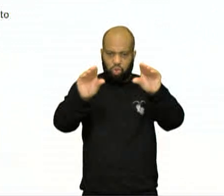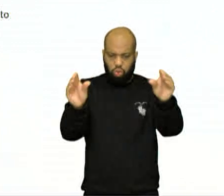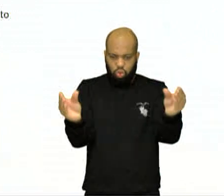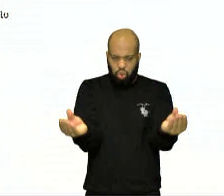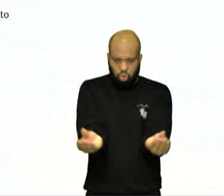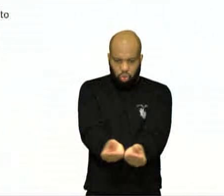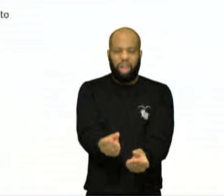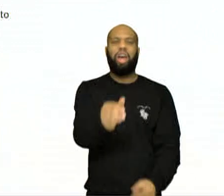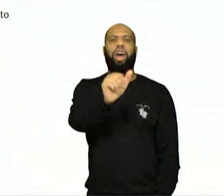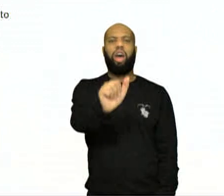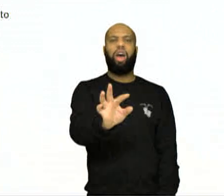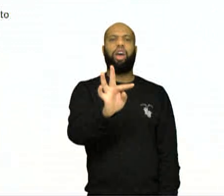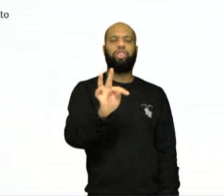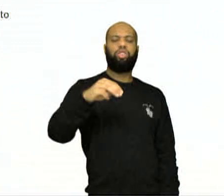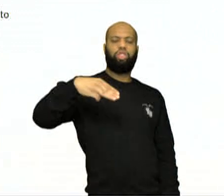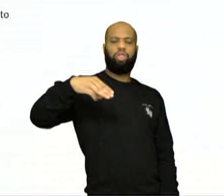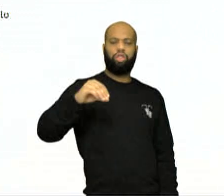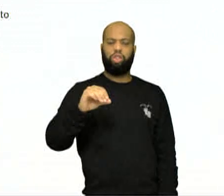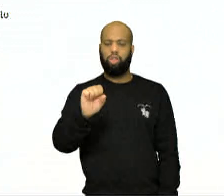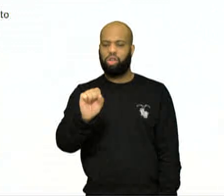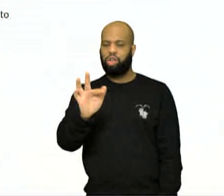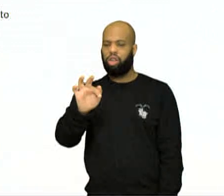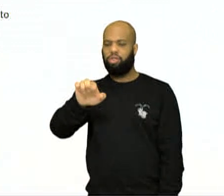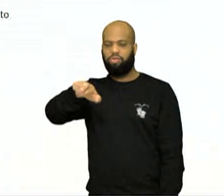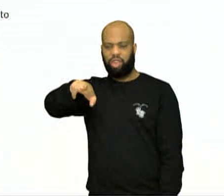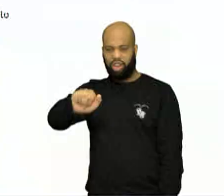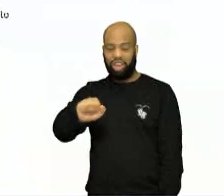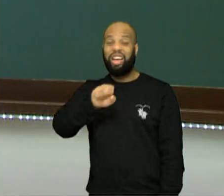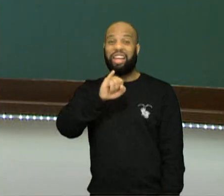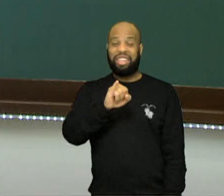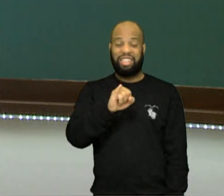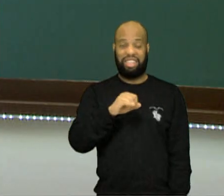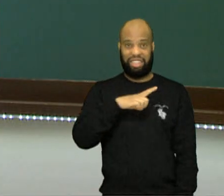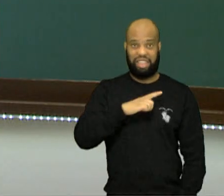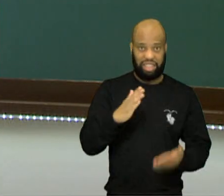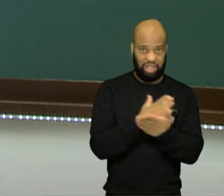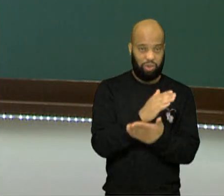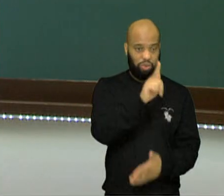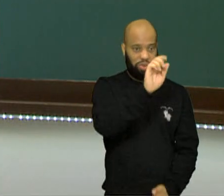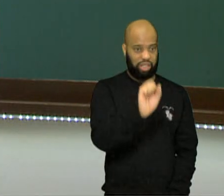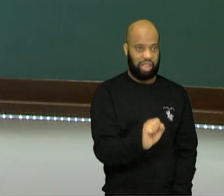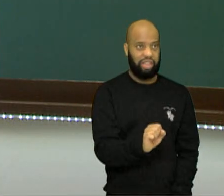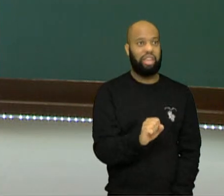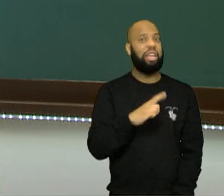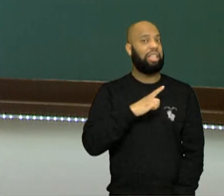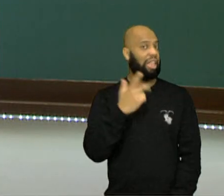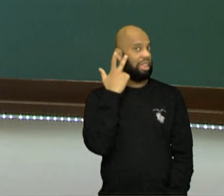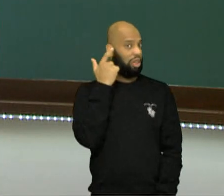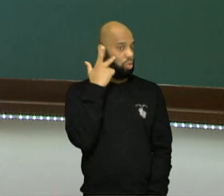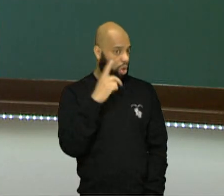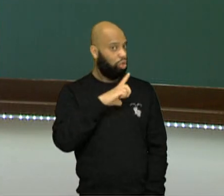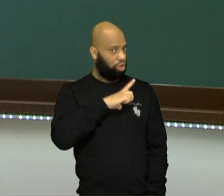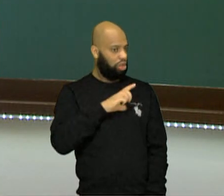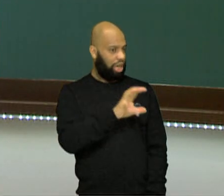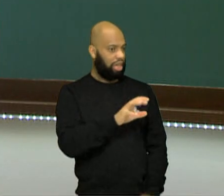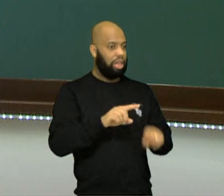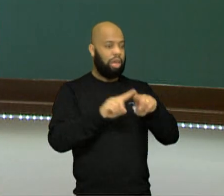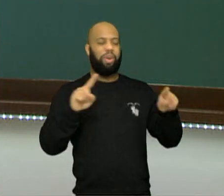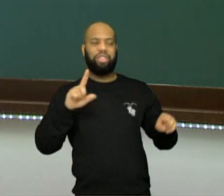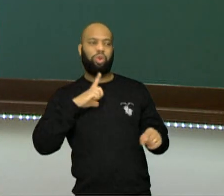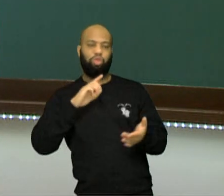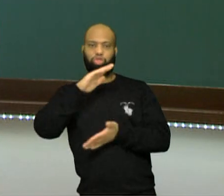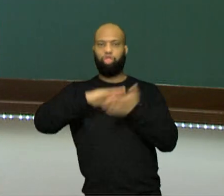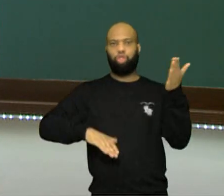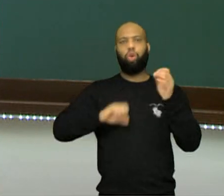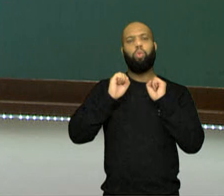outros gases que não são aqueles que naturalmente deveriam estar ali, eu tenho uma mudança, eu posso gerar ali um problema ambiental,